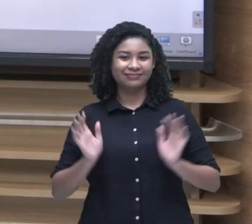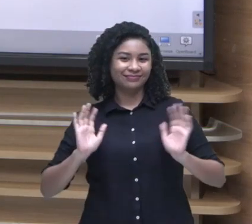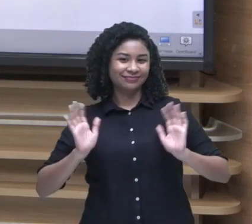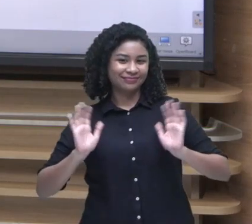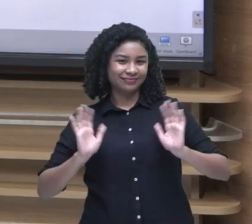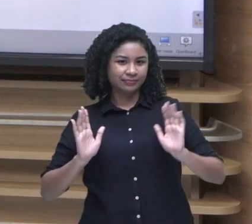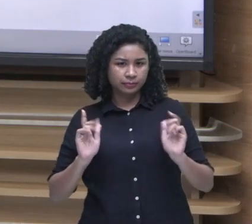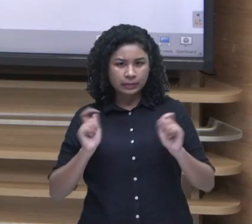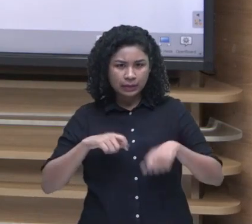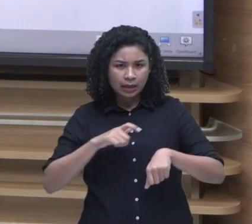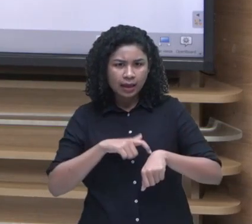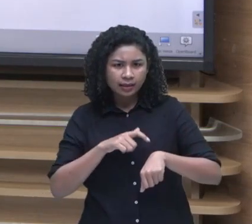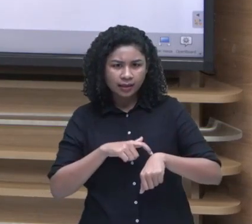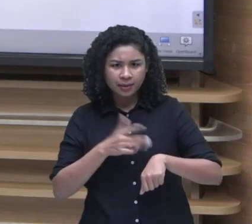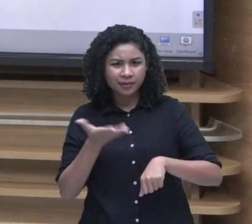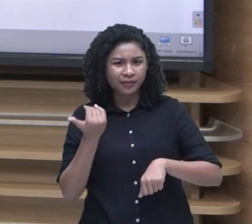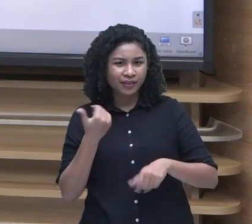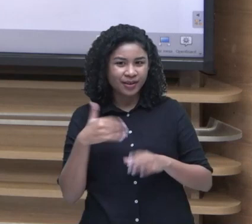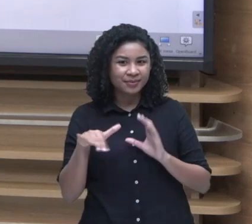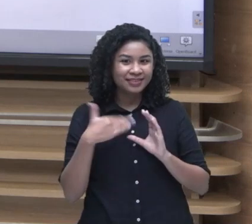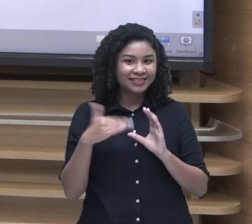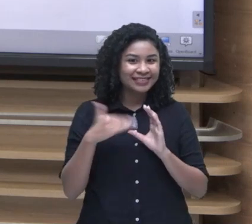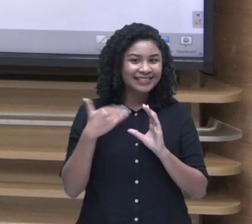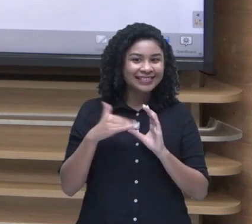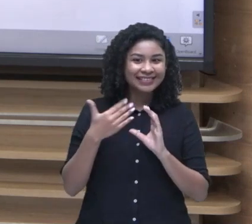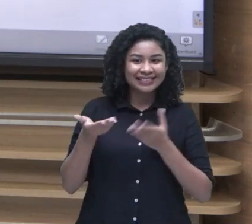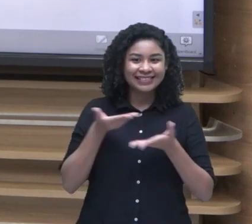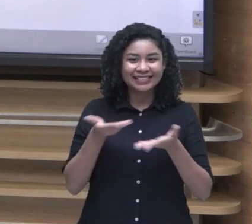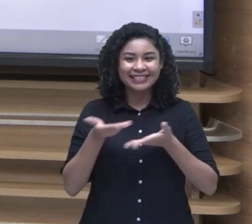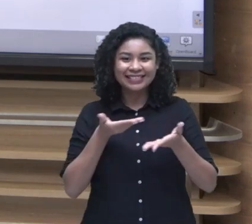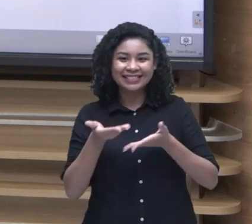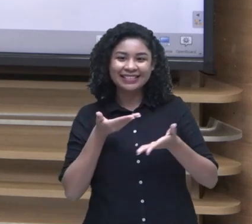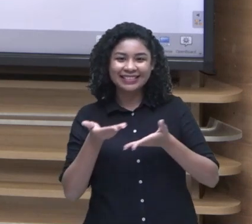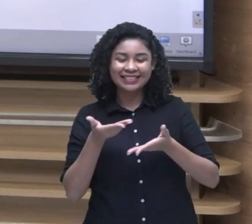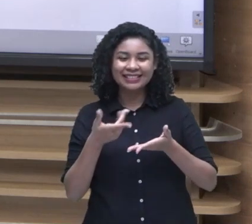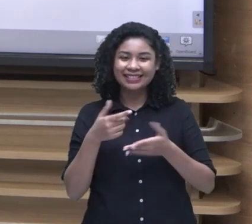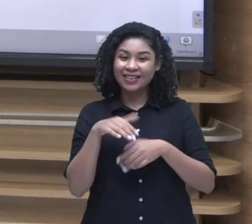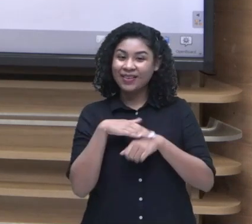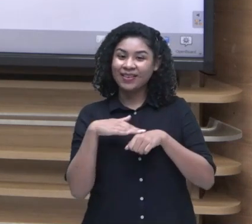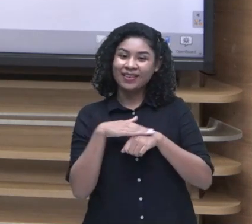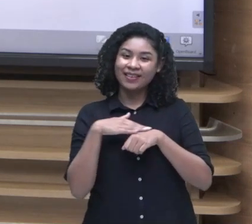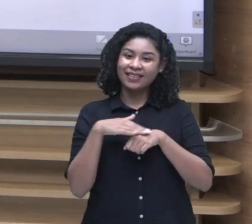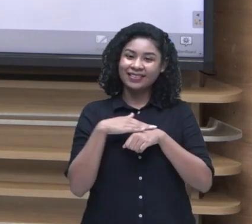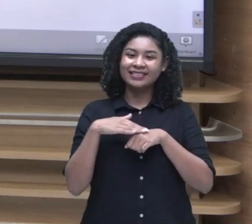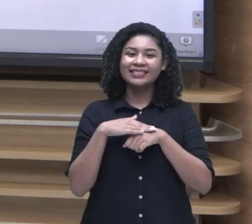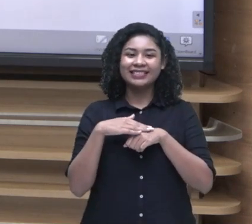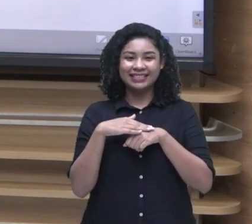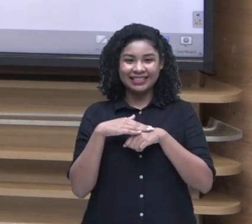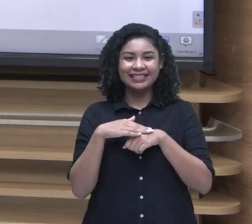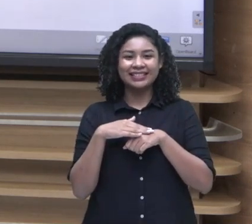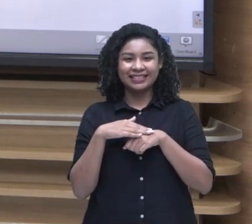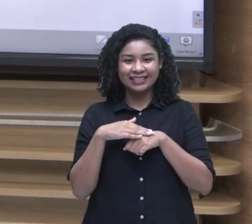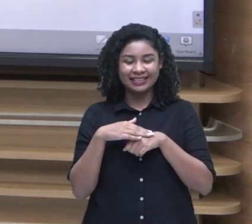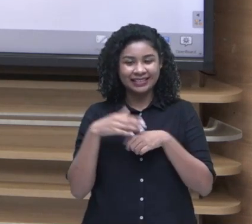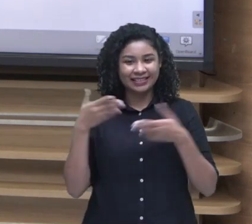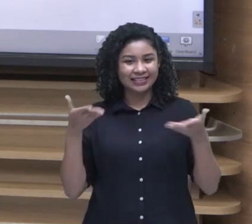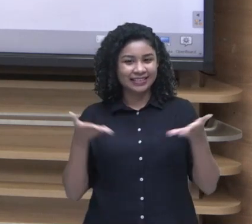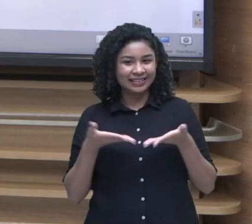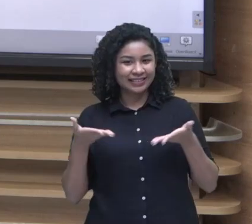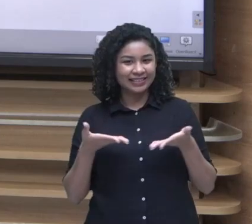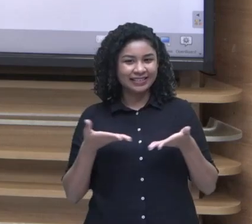Olá, ainda tem tempo, vamos interagir. Enquanto isso, eu vou começando aqui na nossa